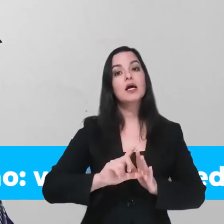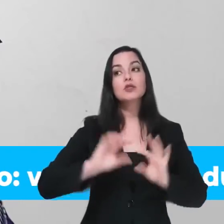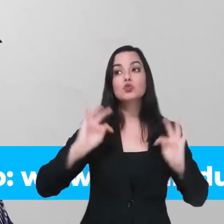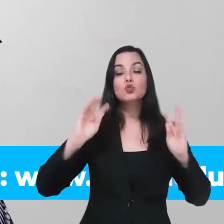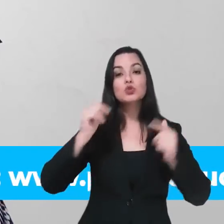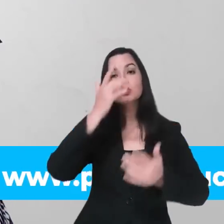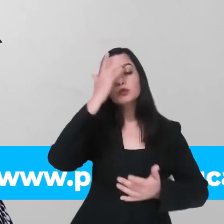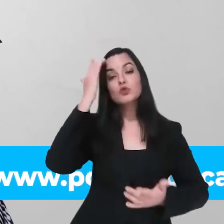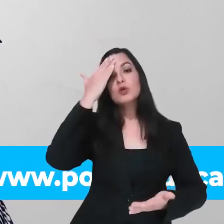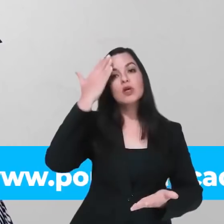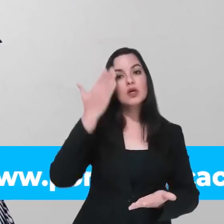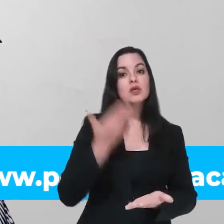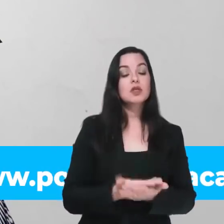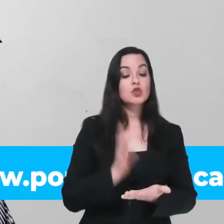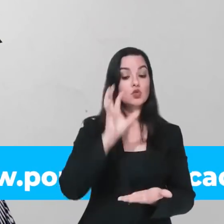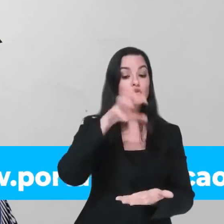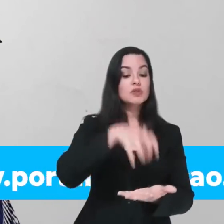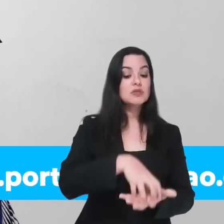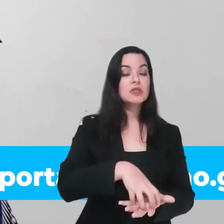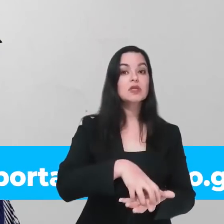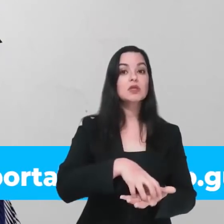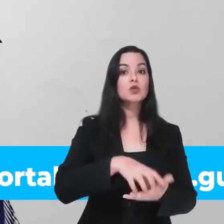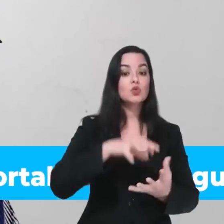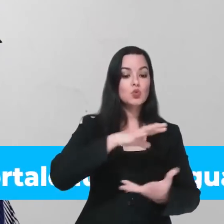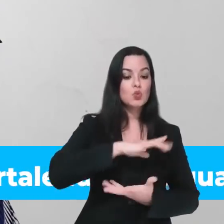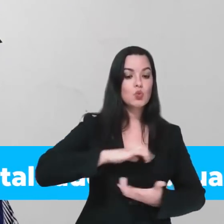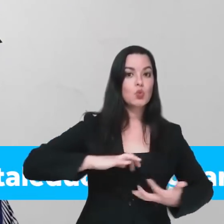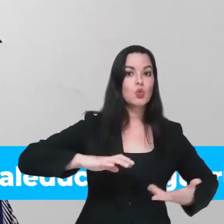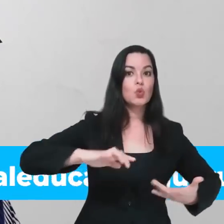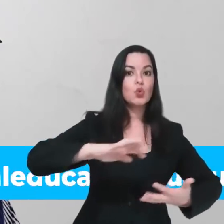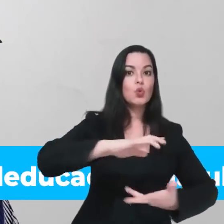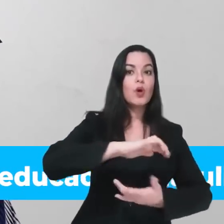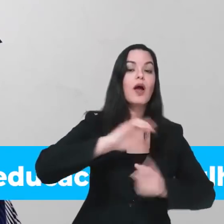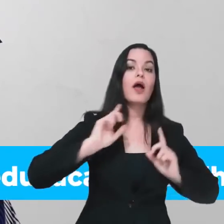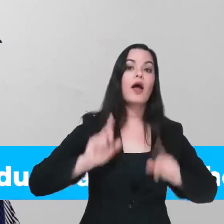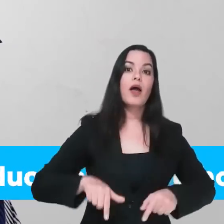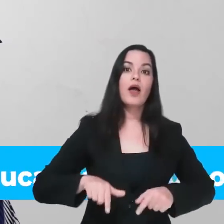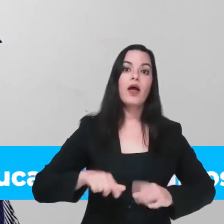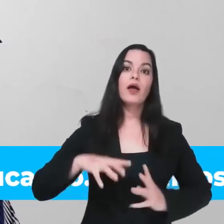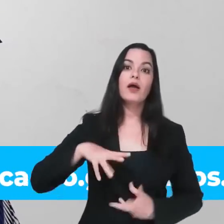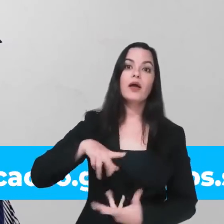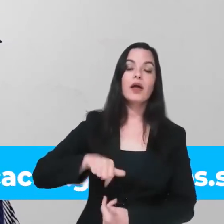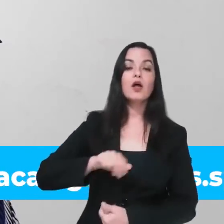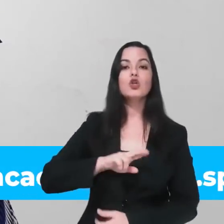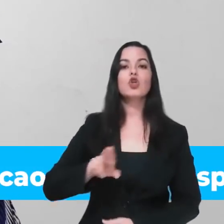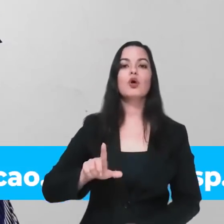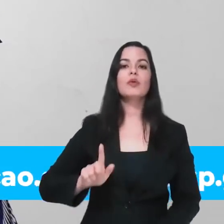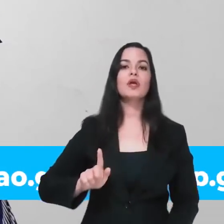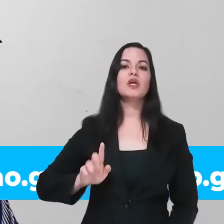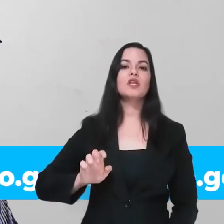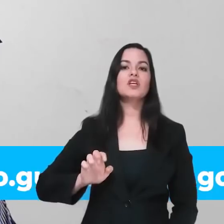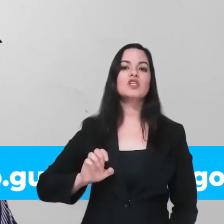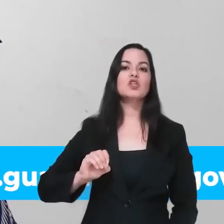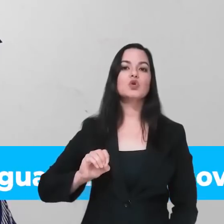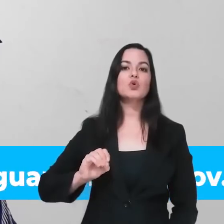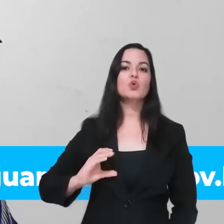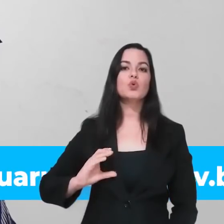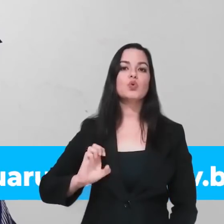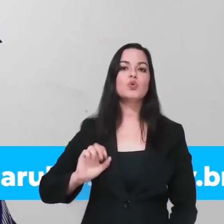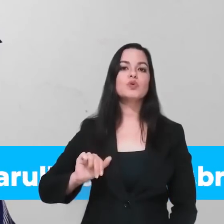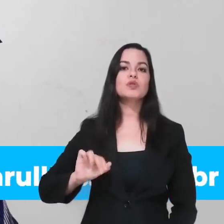universo era o planeta Terra. Essa teoria era chamada de geocêntrica. Geo,